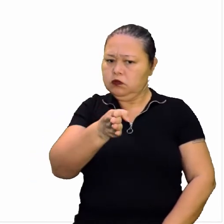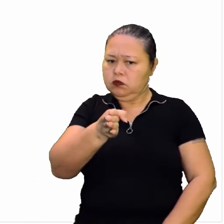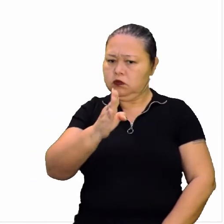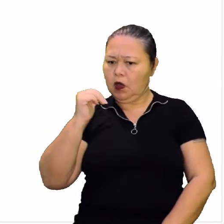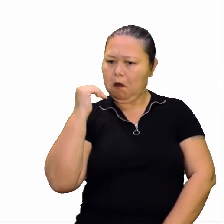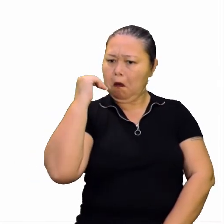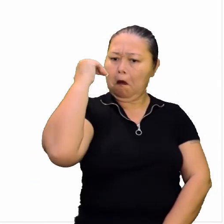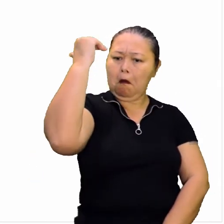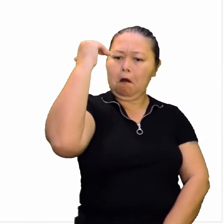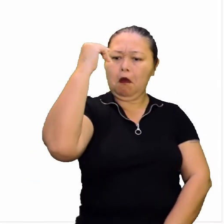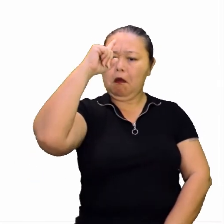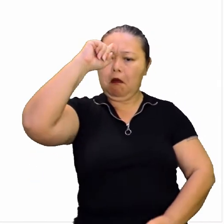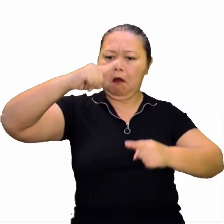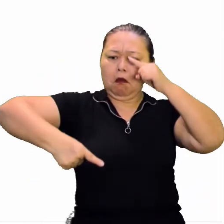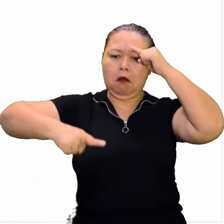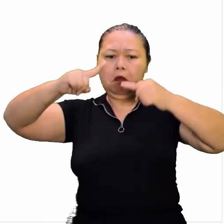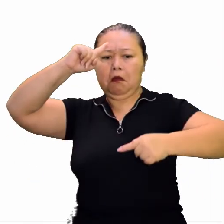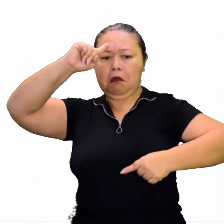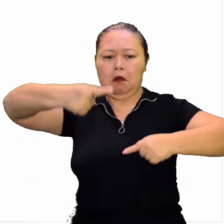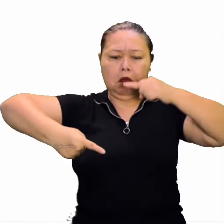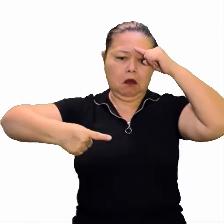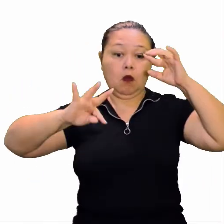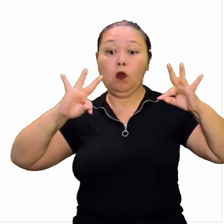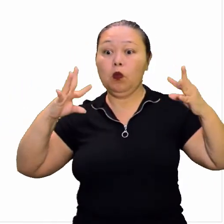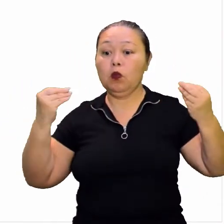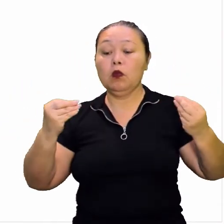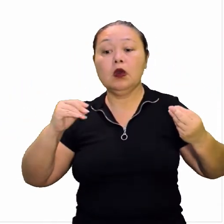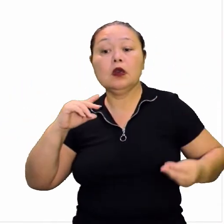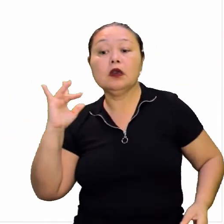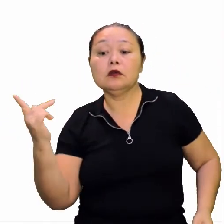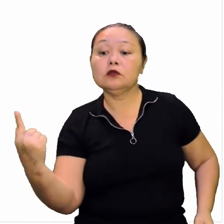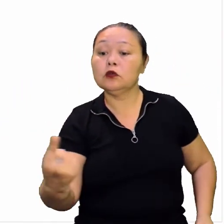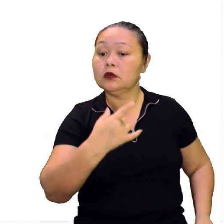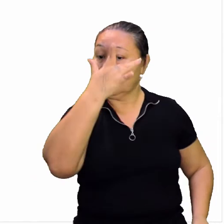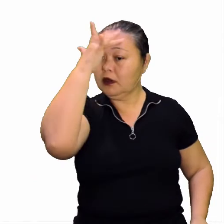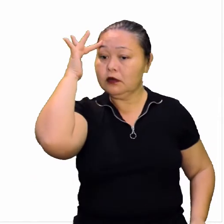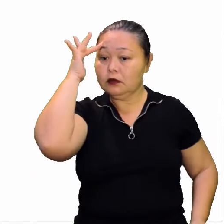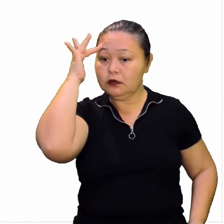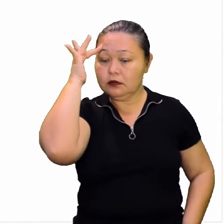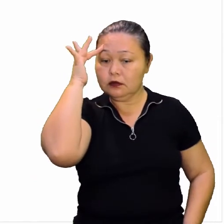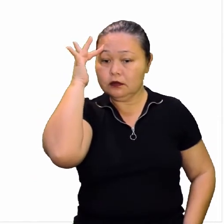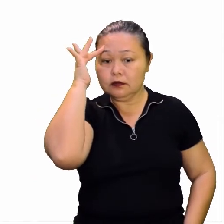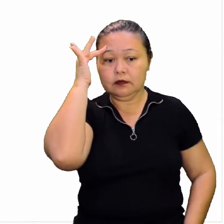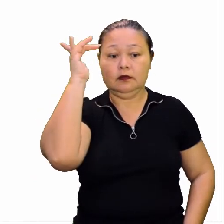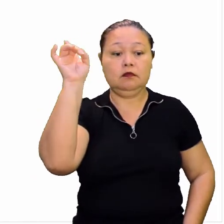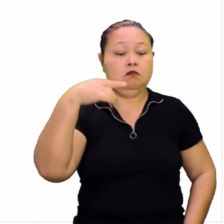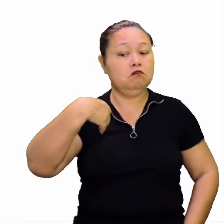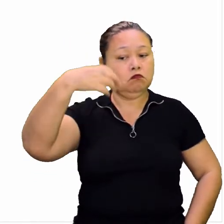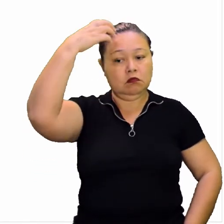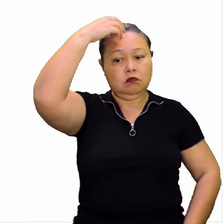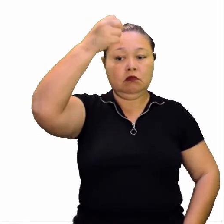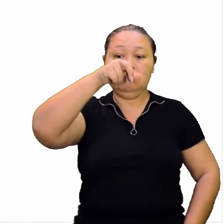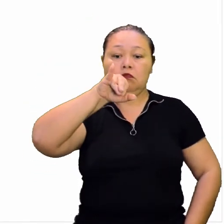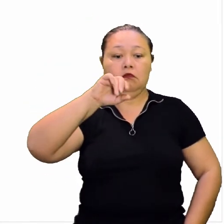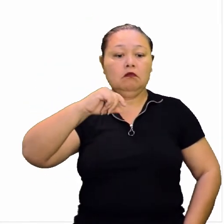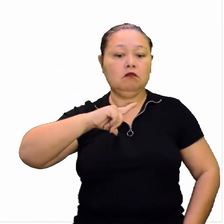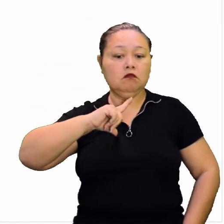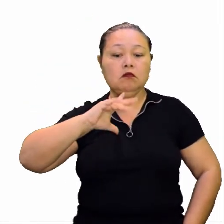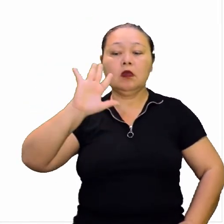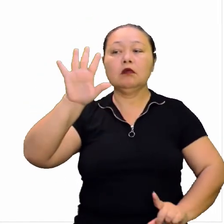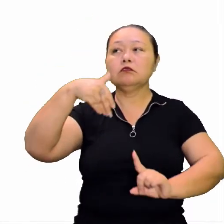soberano absoluto, que mandava em tudo e em todos. O rei era